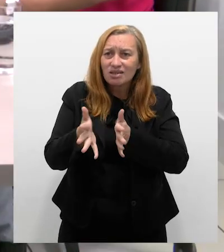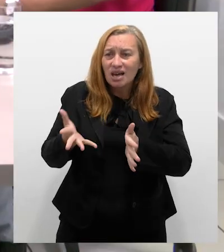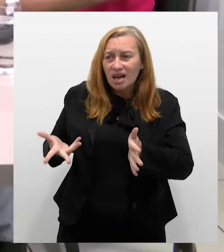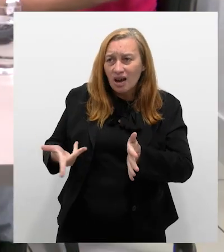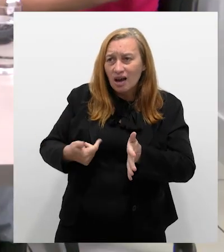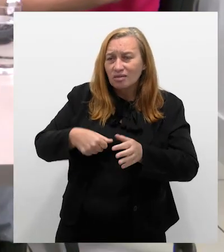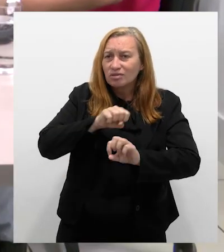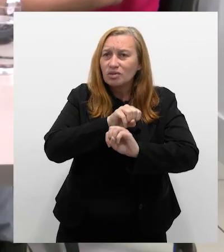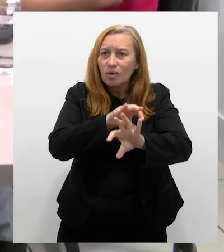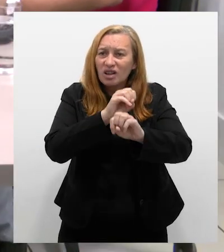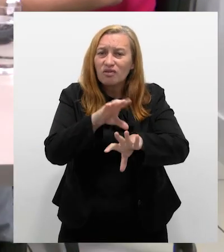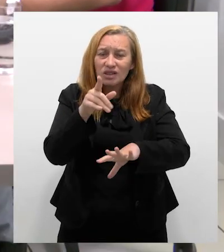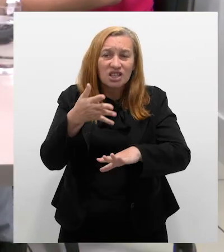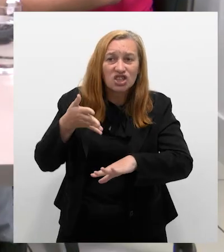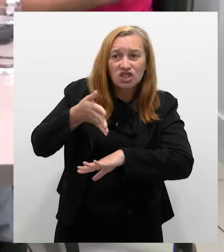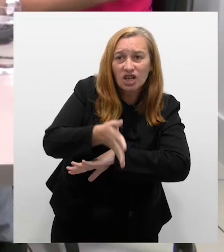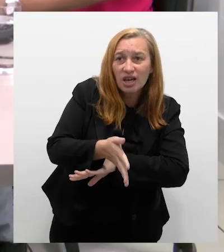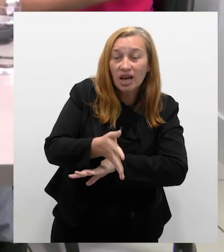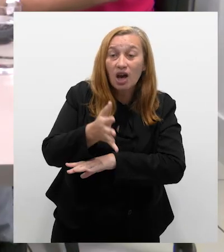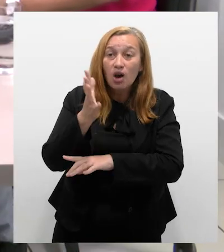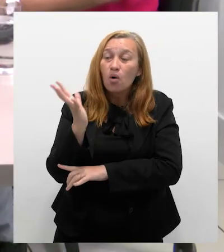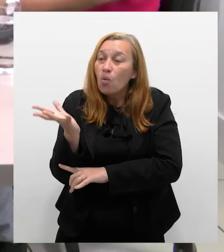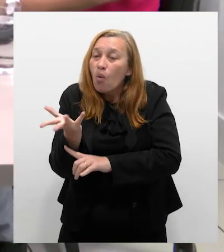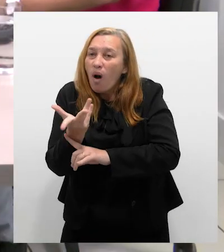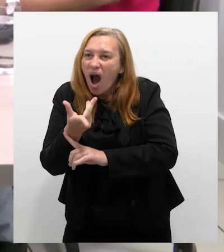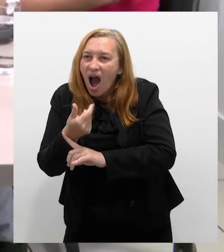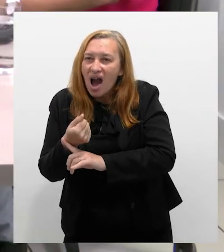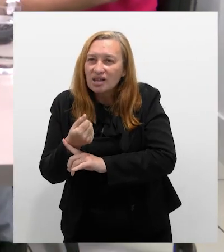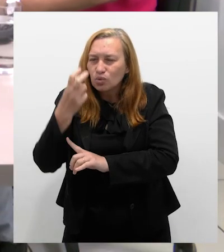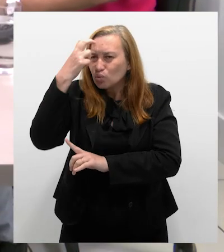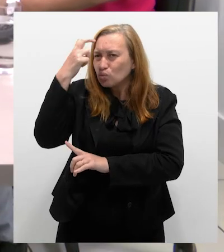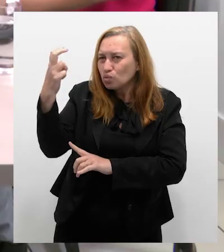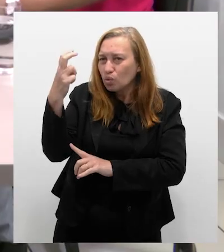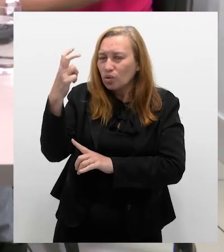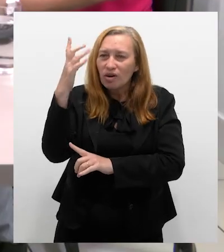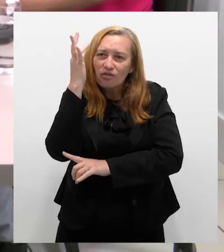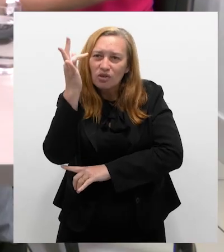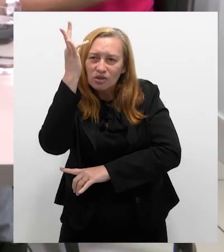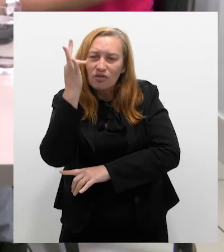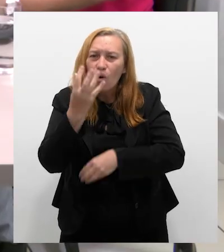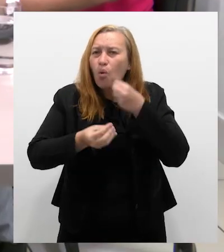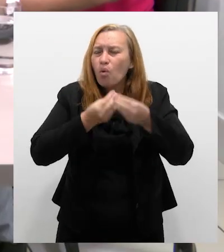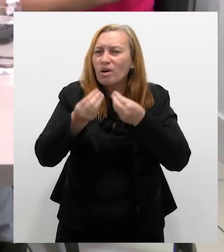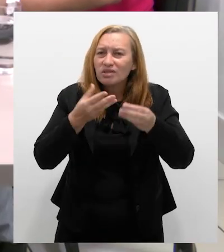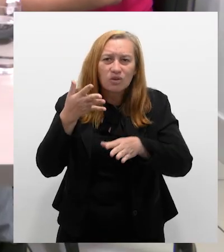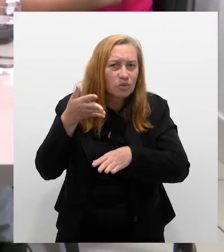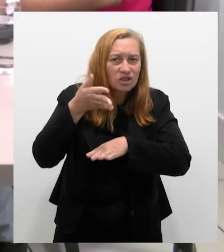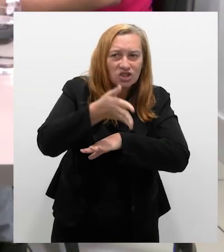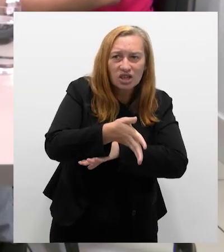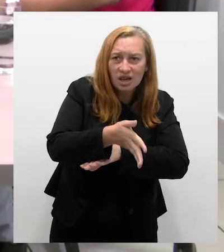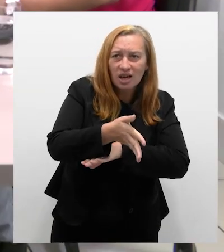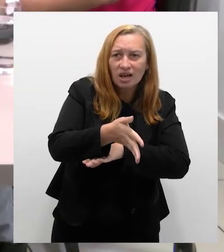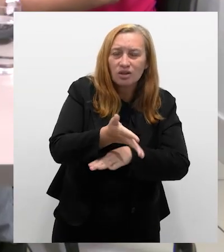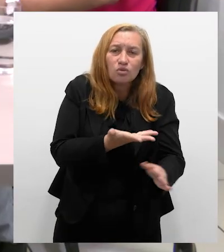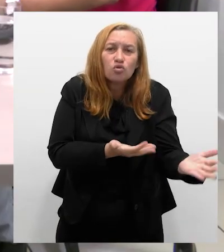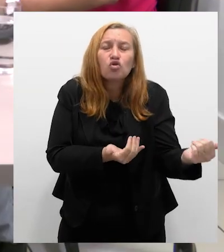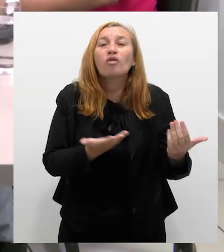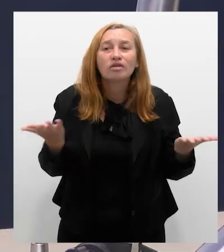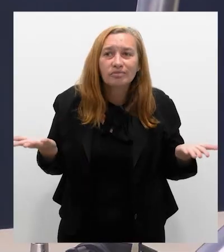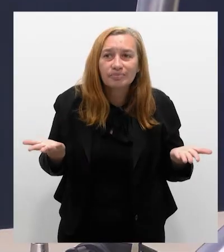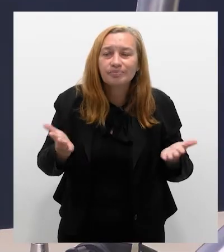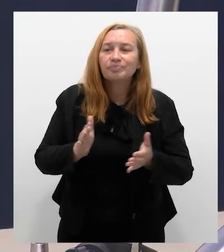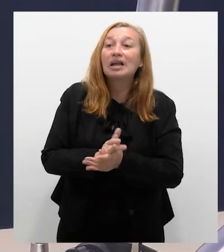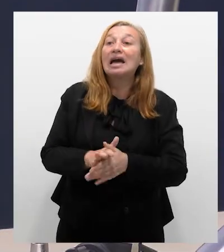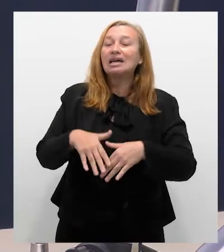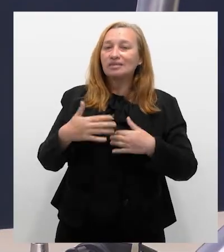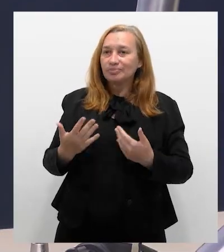qualidade, e aí sim. você chega com arte, cultura, filosofia. Como é que é isso? Como é que você consegue alcançar o coração e a mente dessa galera? Sim,